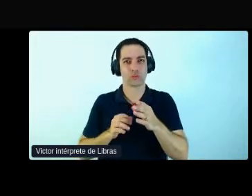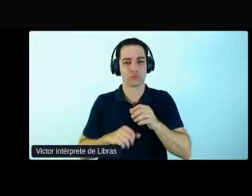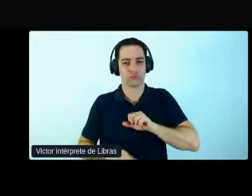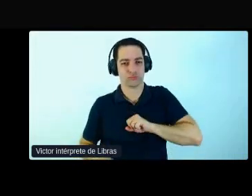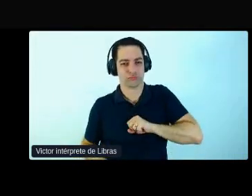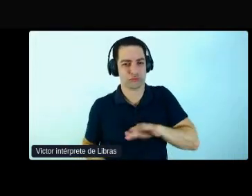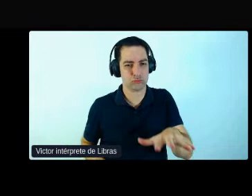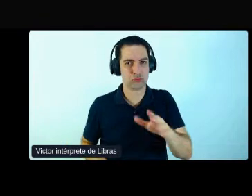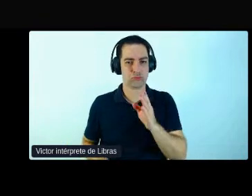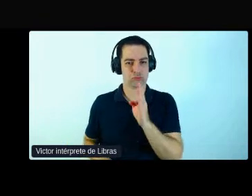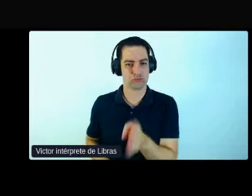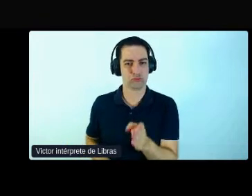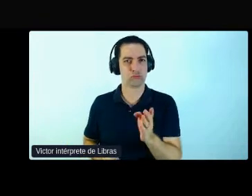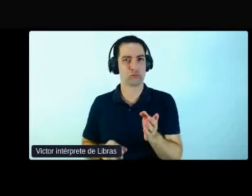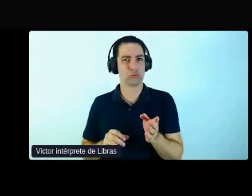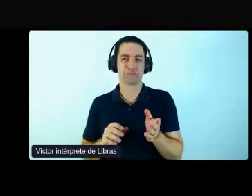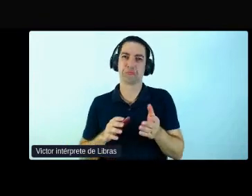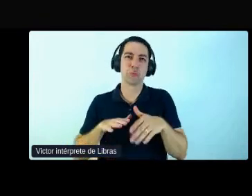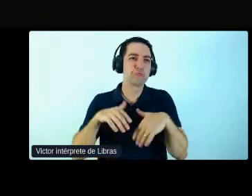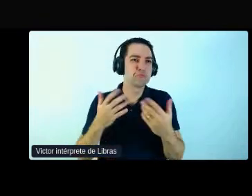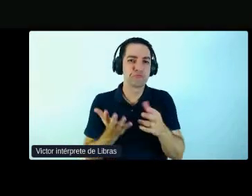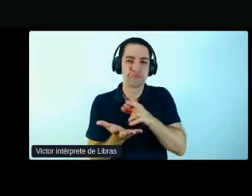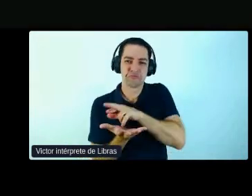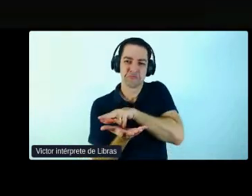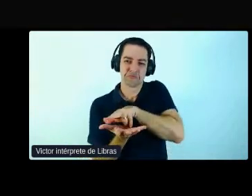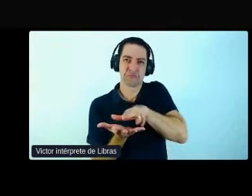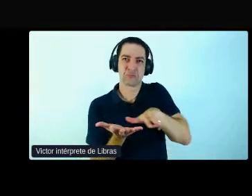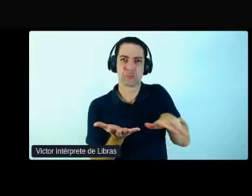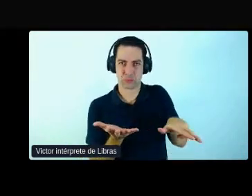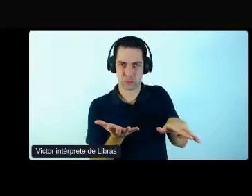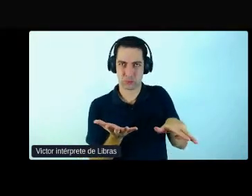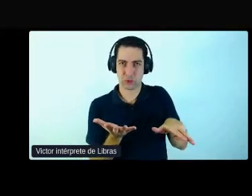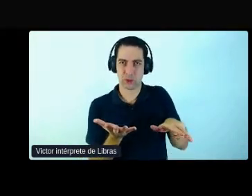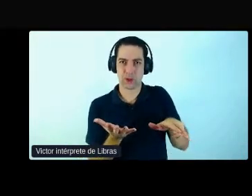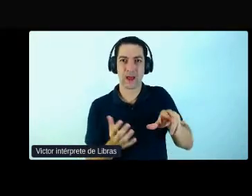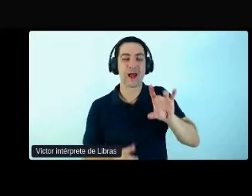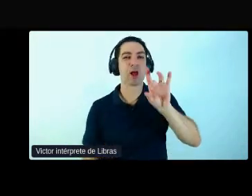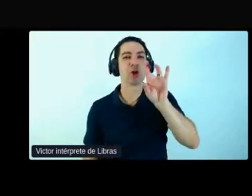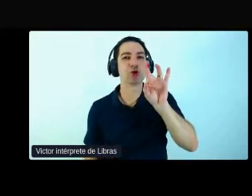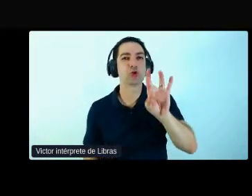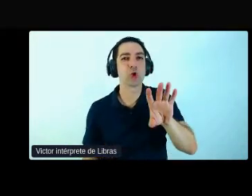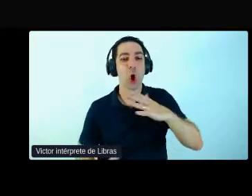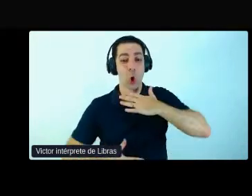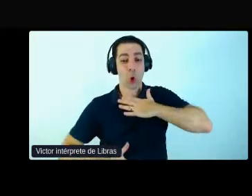assunto, tá? Que a gente vai falar que é puramente sobre sexo, sobre o nosso corpo.